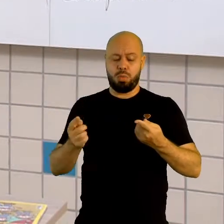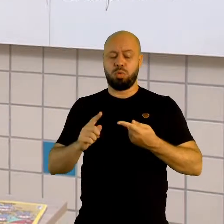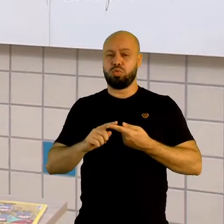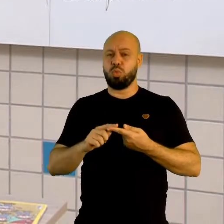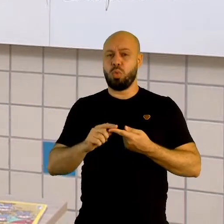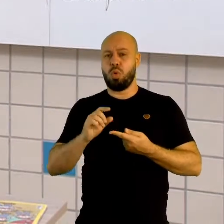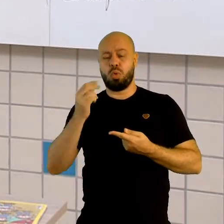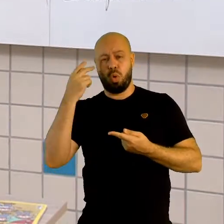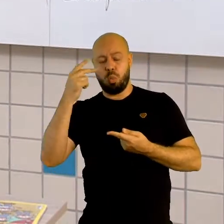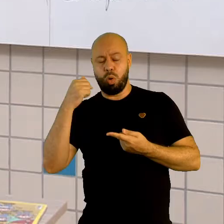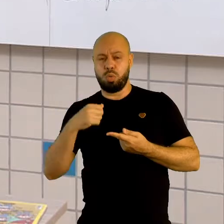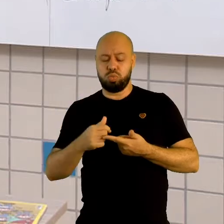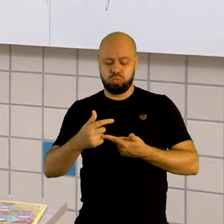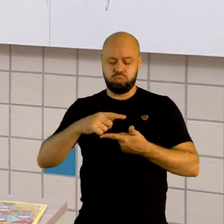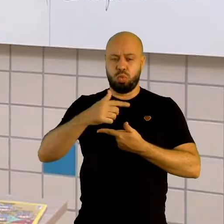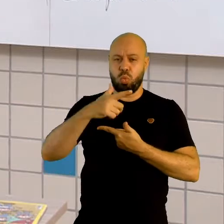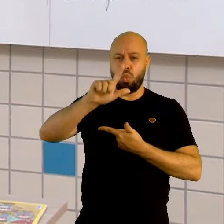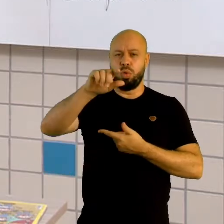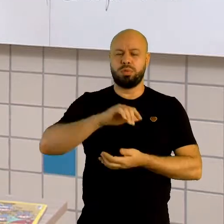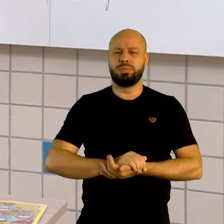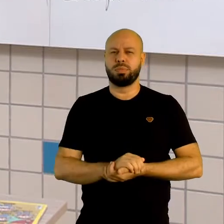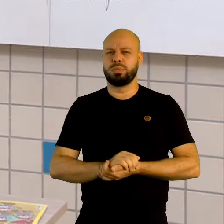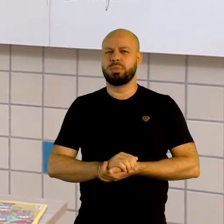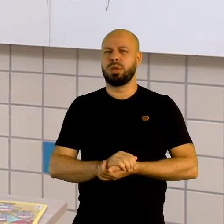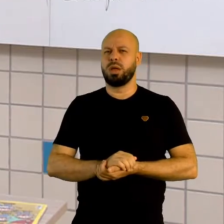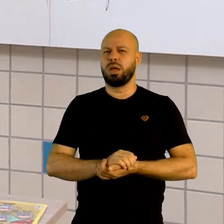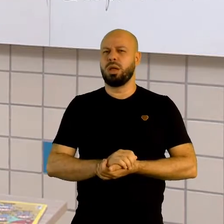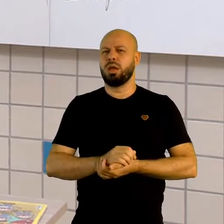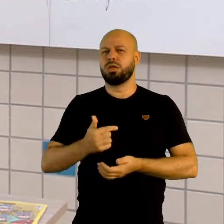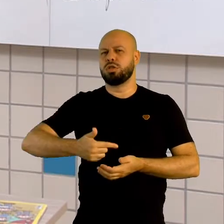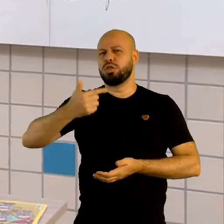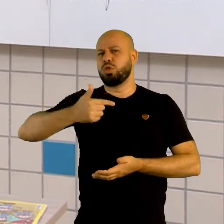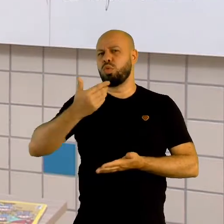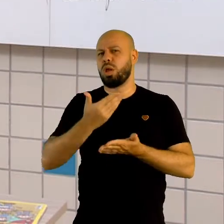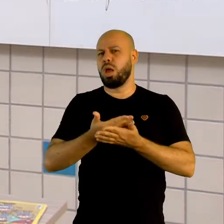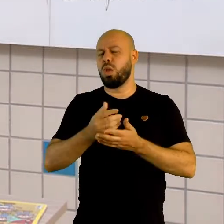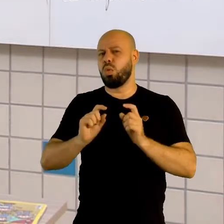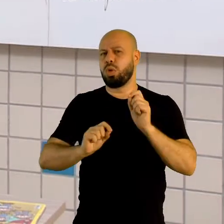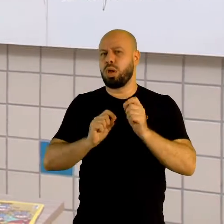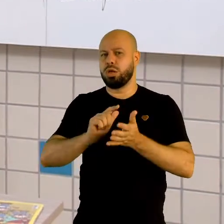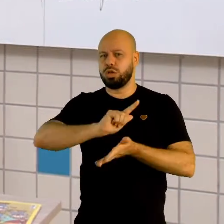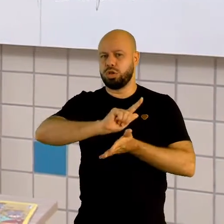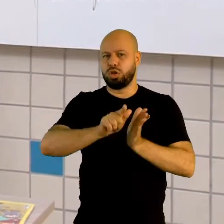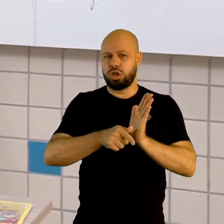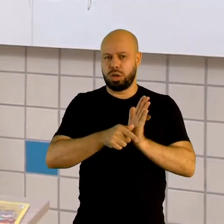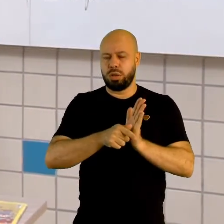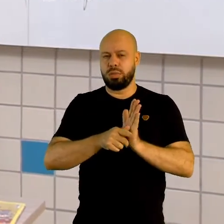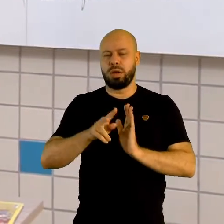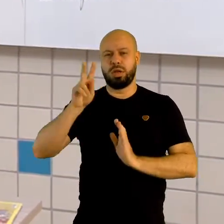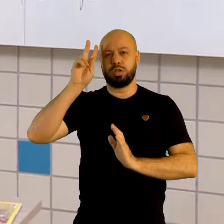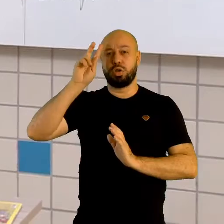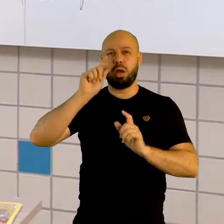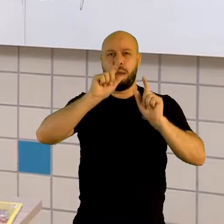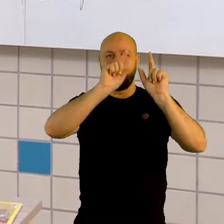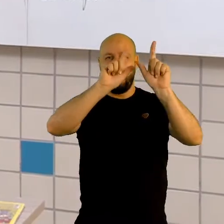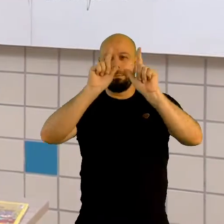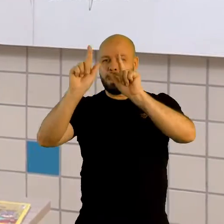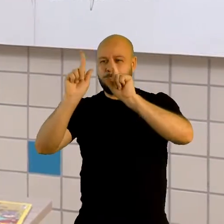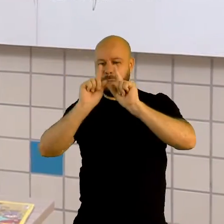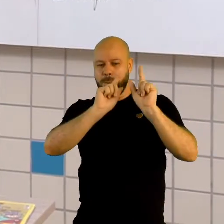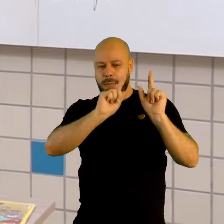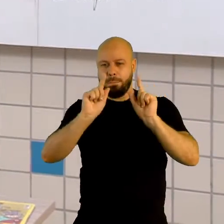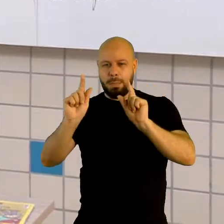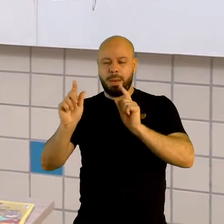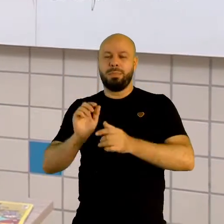segunda teleaula, o que nós aprendemos? O que nós vimos? Nós aprendemos o gênero histórias em quadrinhos, que é um gênero